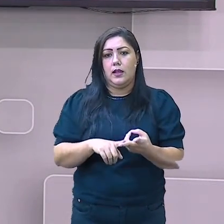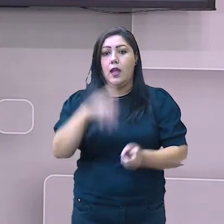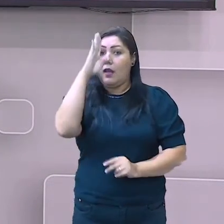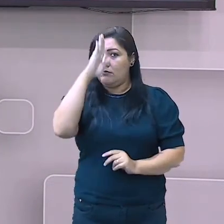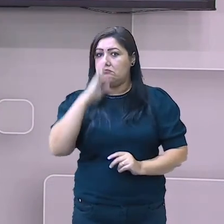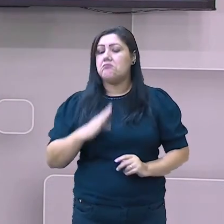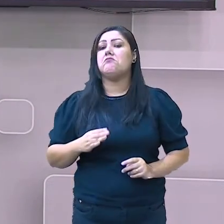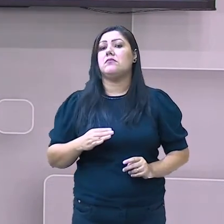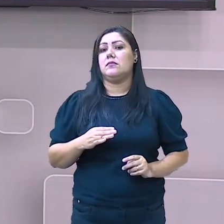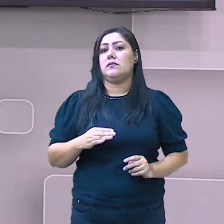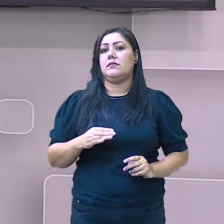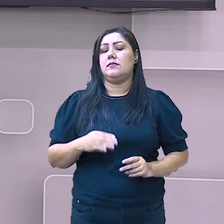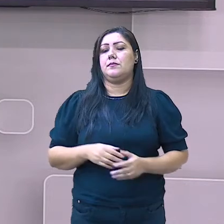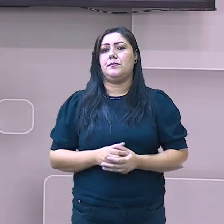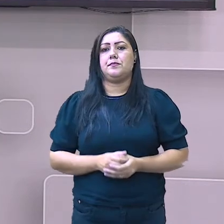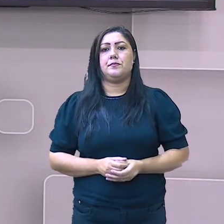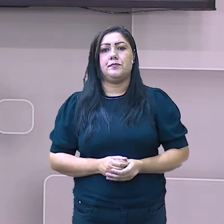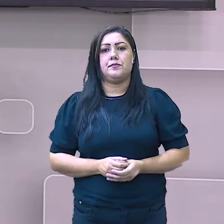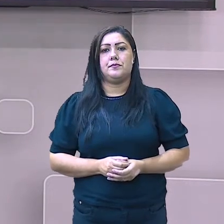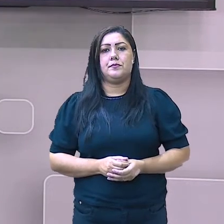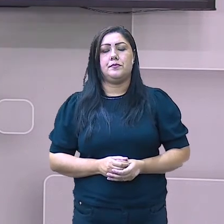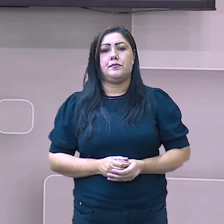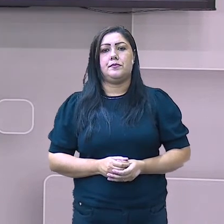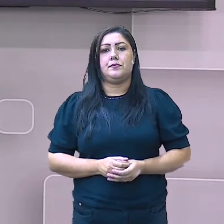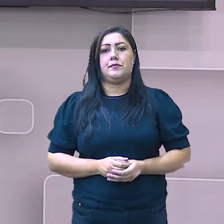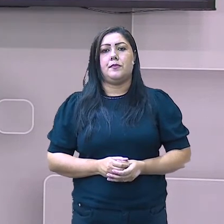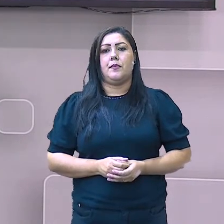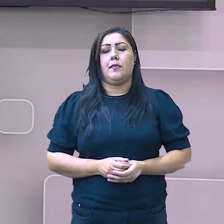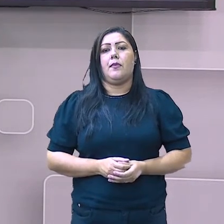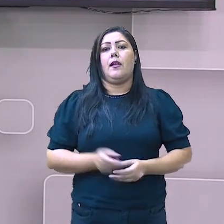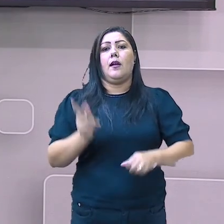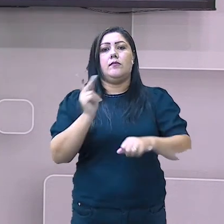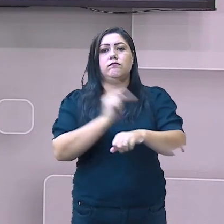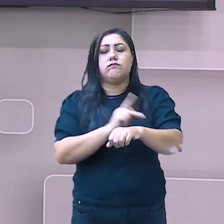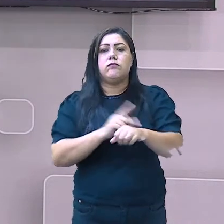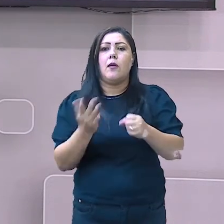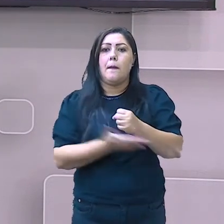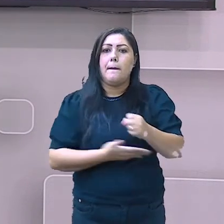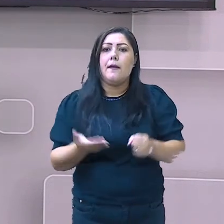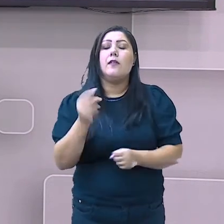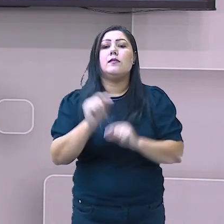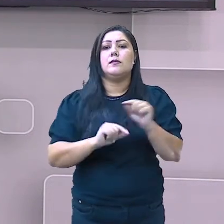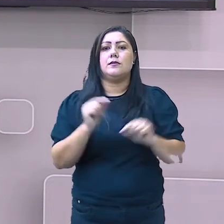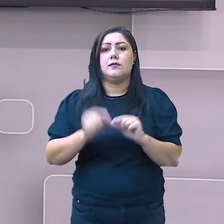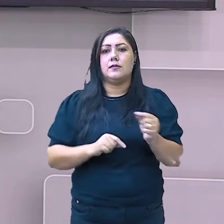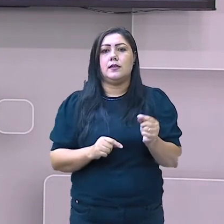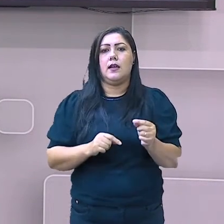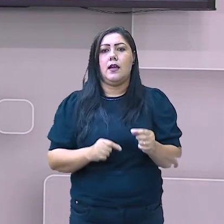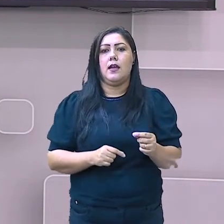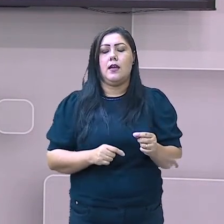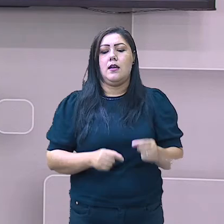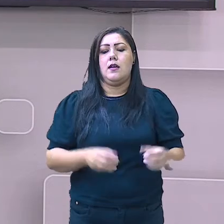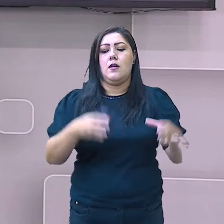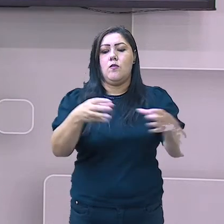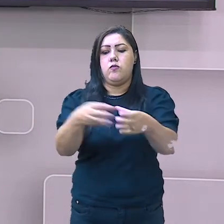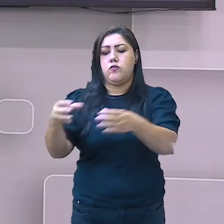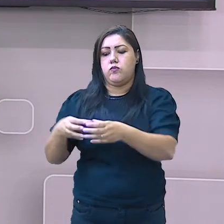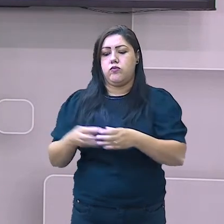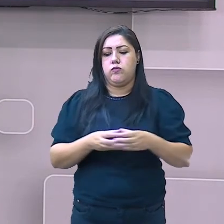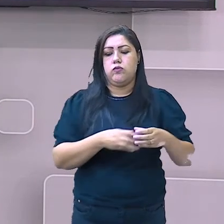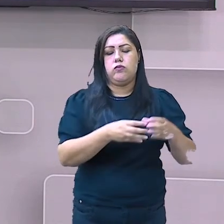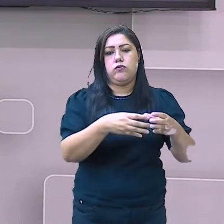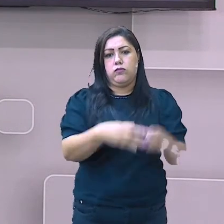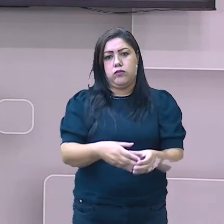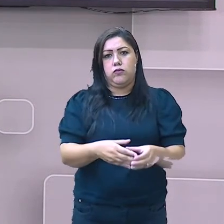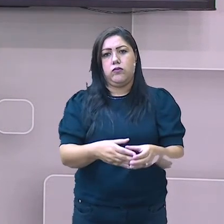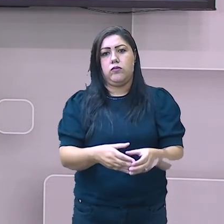gratuita. Outra base pedagógica era criar uma rede de instituições pré-escolares, como